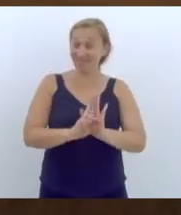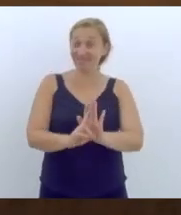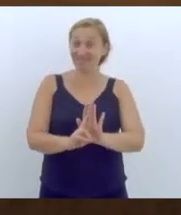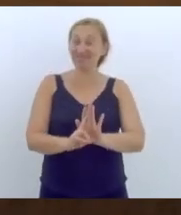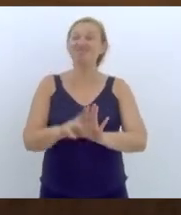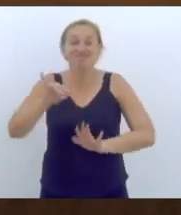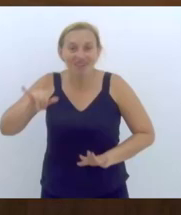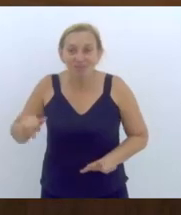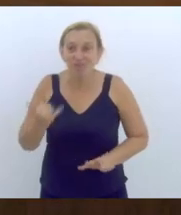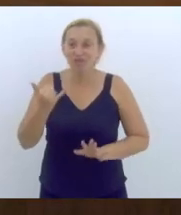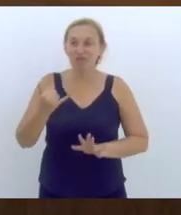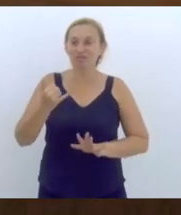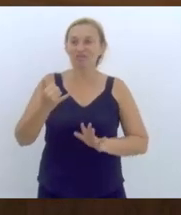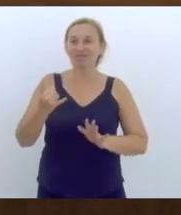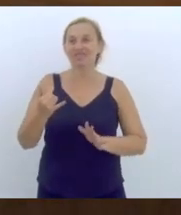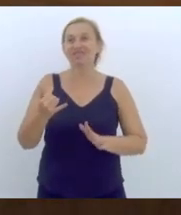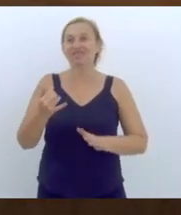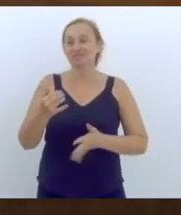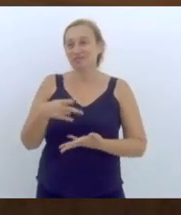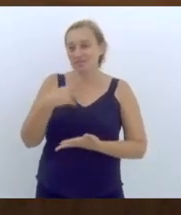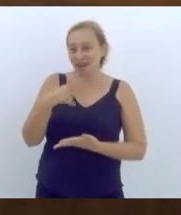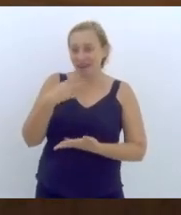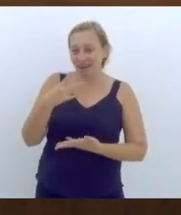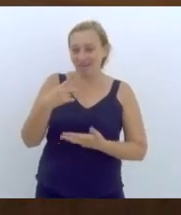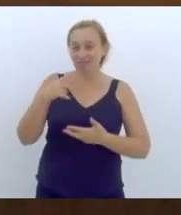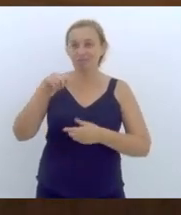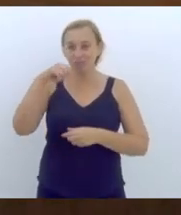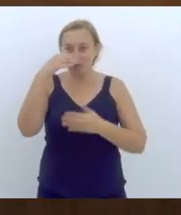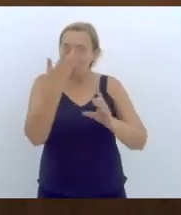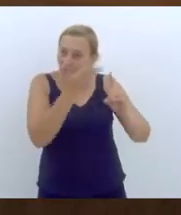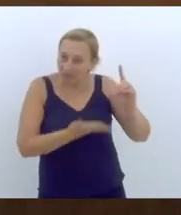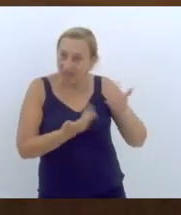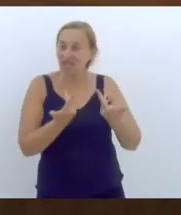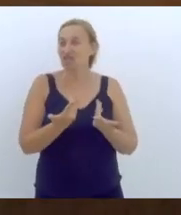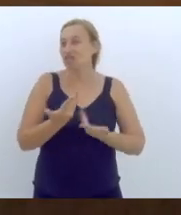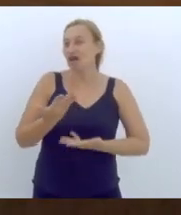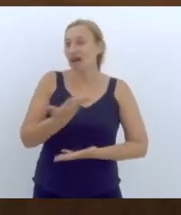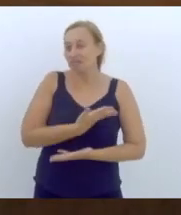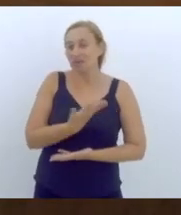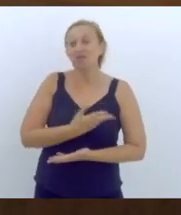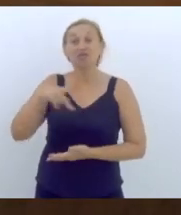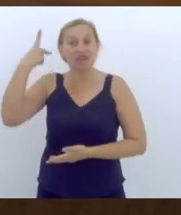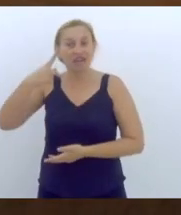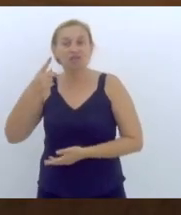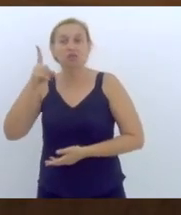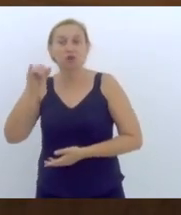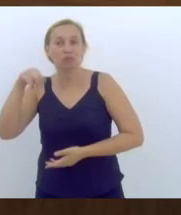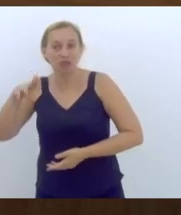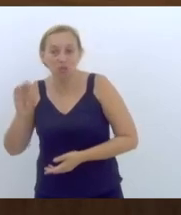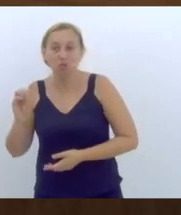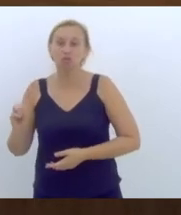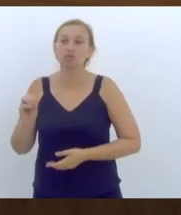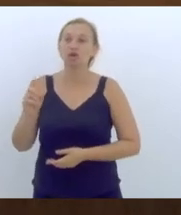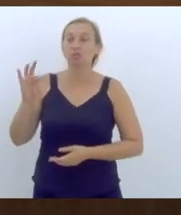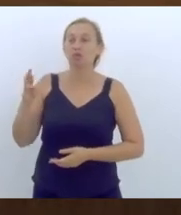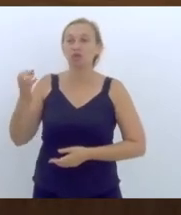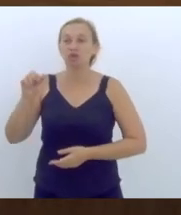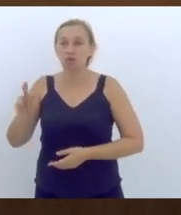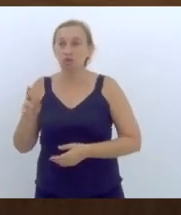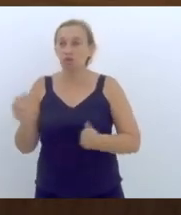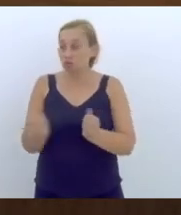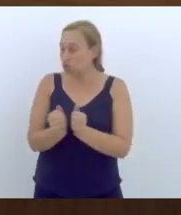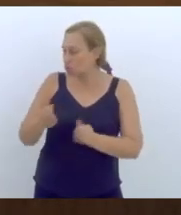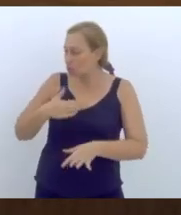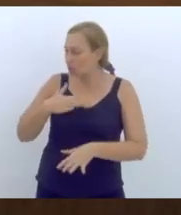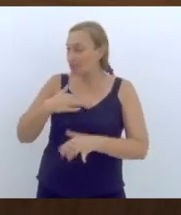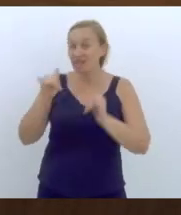E aproveito para fazer uma menção novamente, como a senhora, ao meu grande amigo, o vereador Domingos Protetor, que está aqui comigo hoje, para